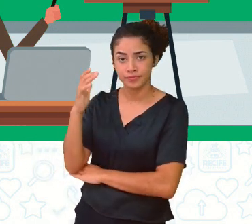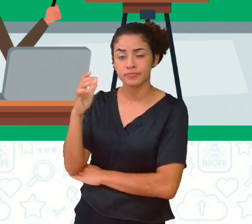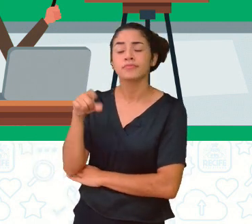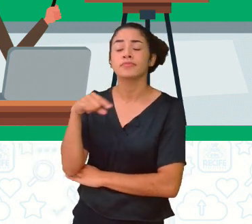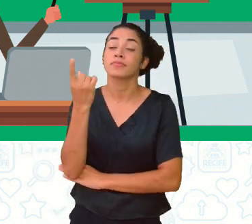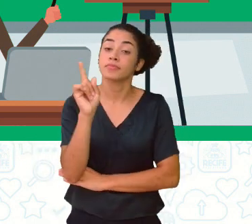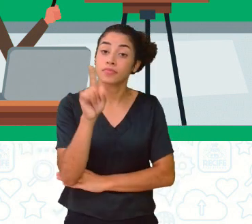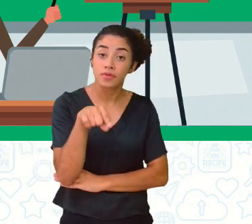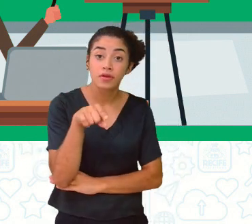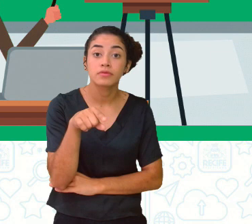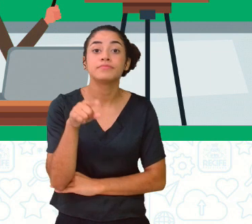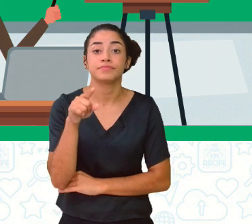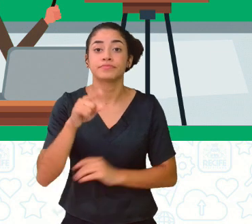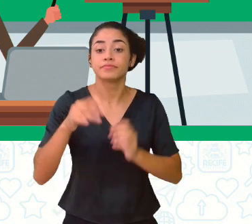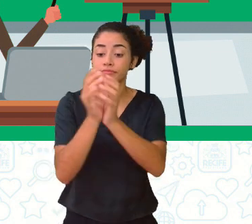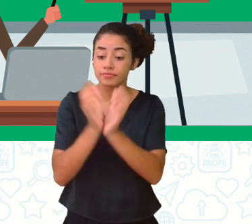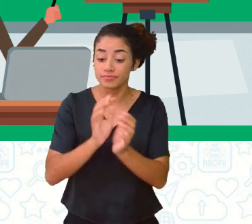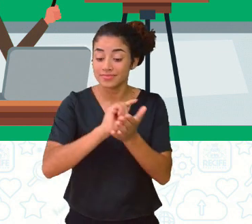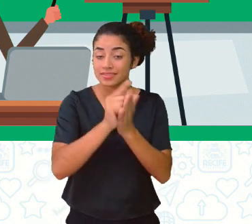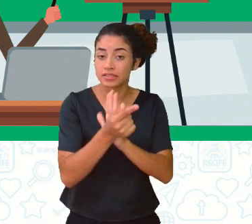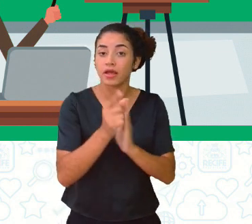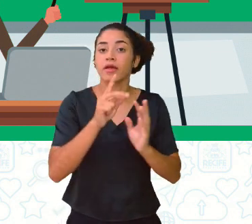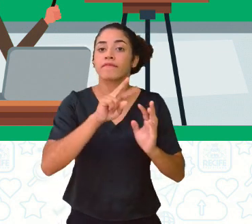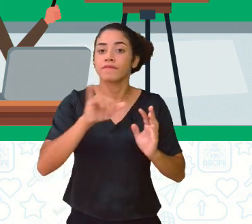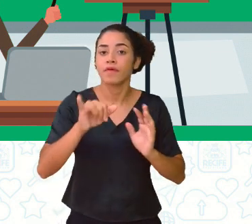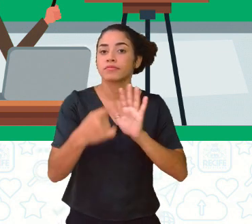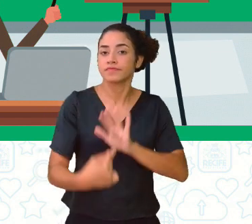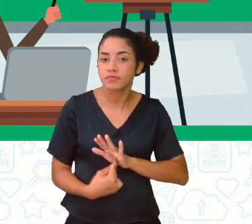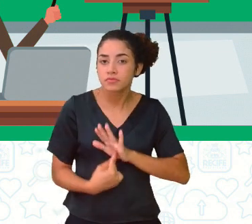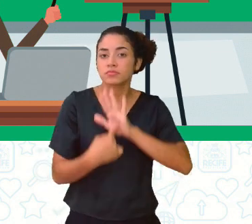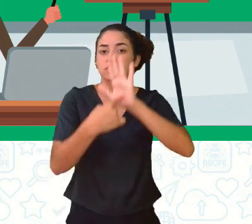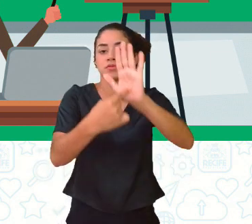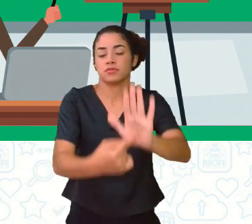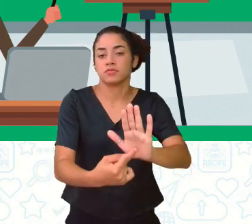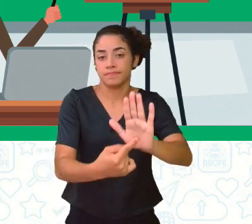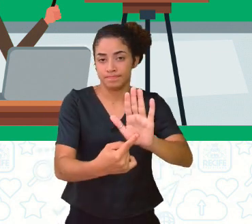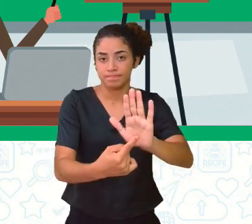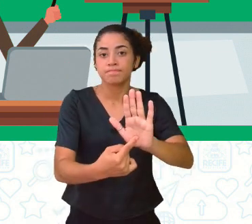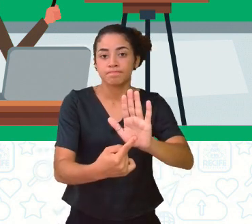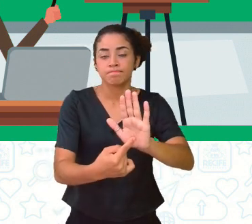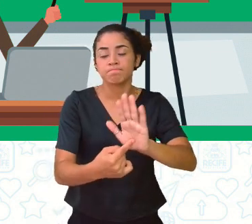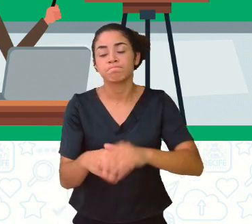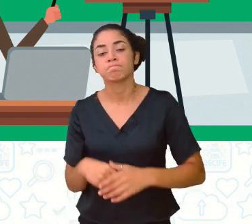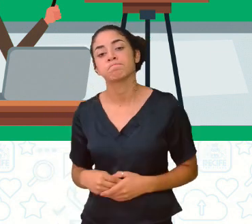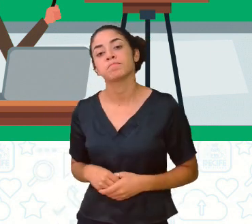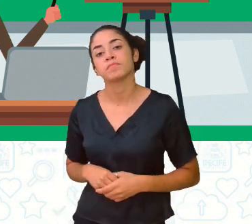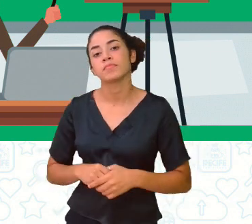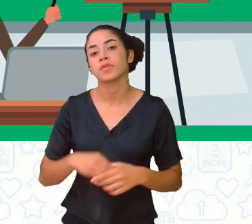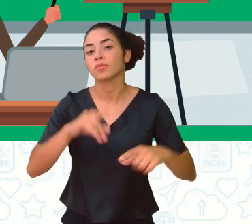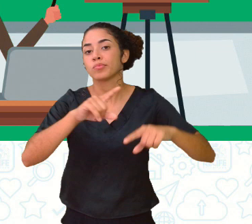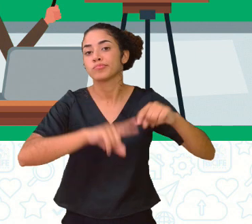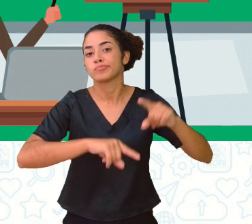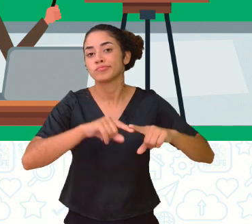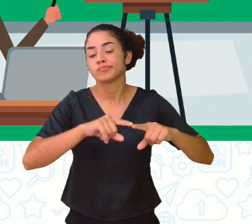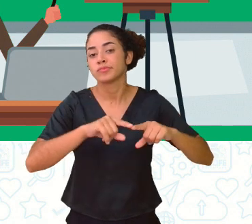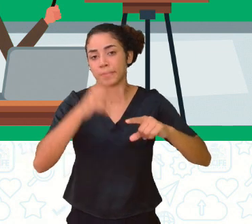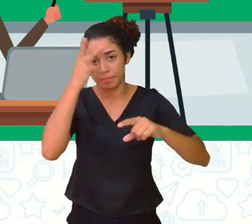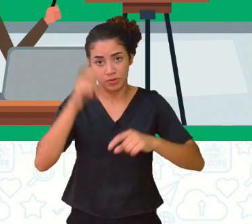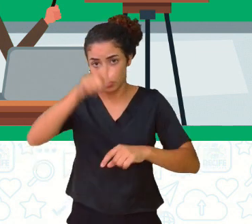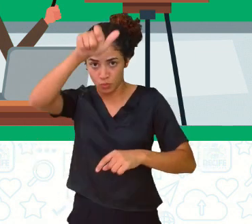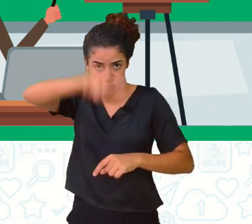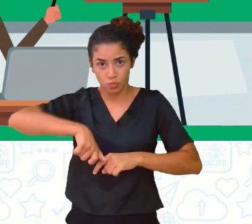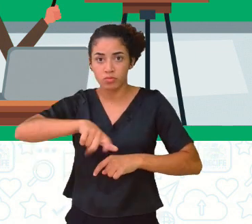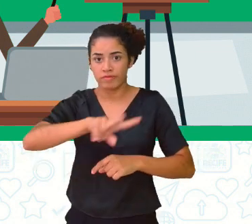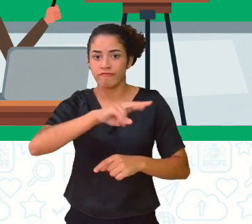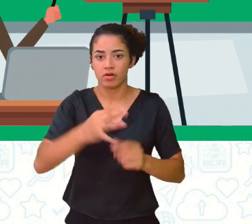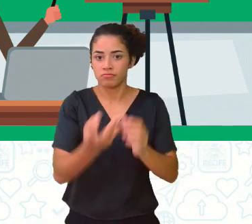agrupamento de gênero que vai falar sobre essa exposição, essa apresentação. O produtor do texto vai falar algo,